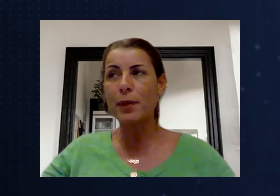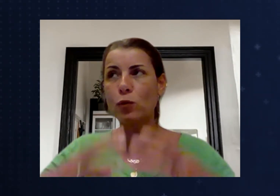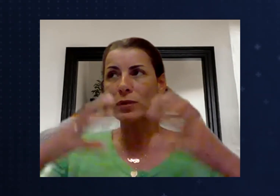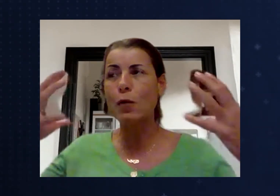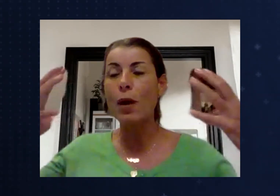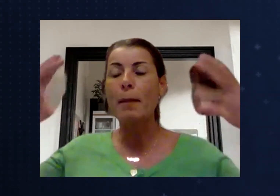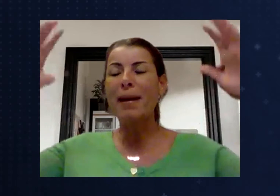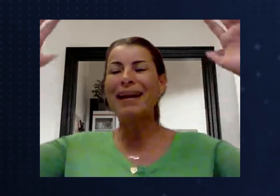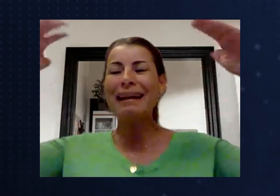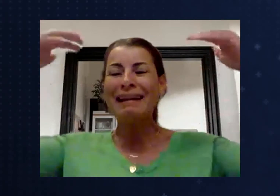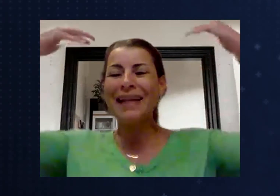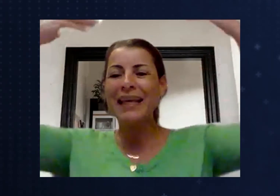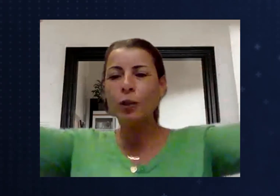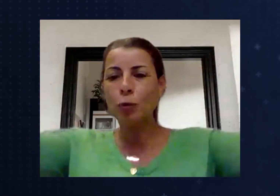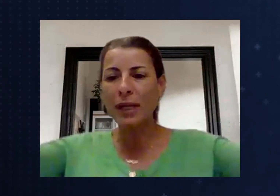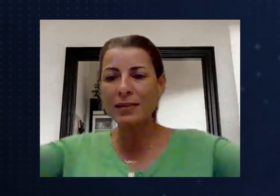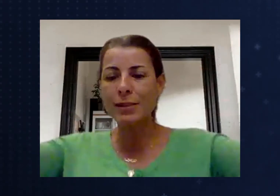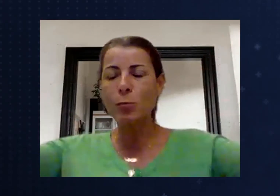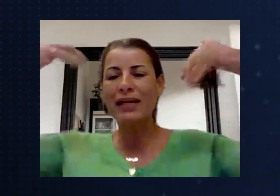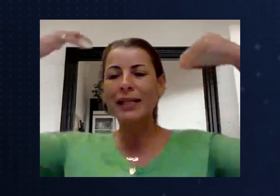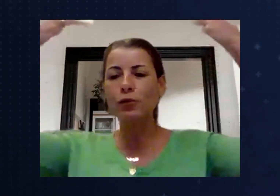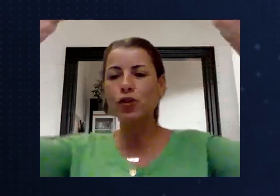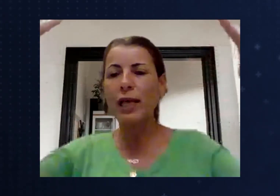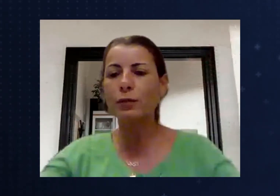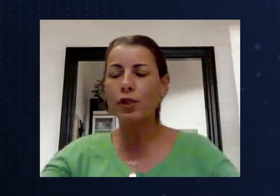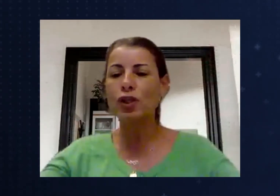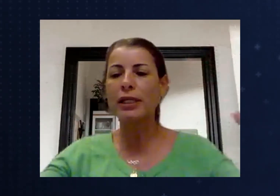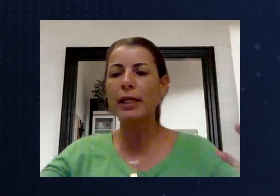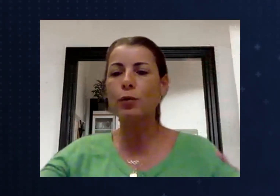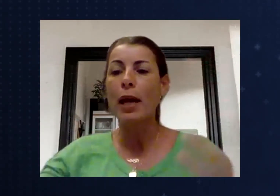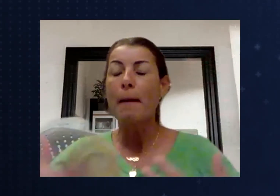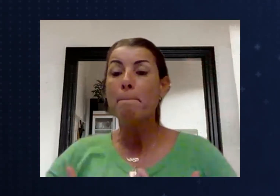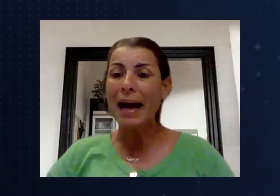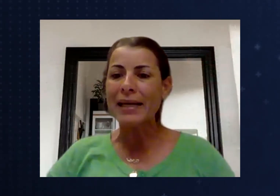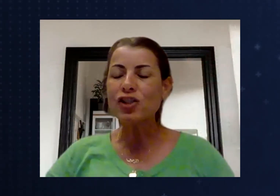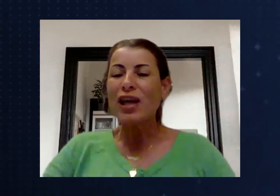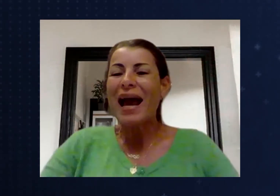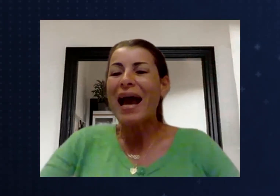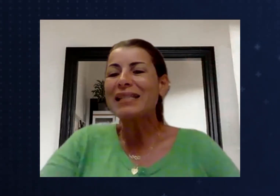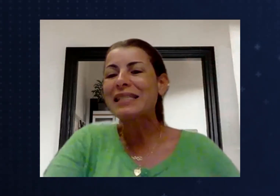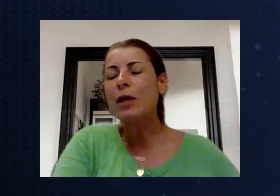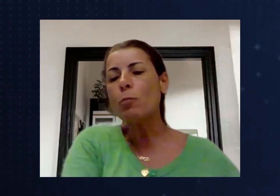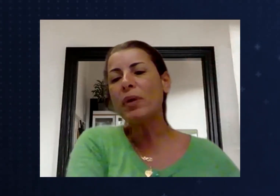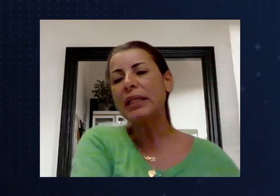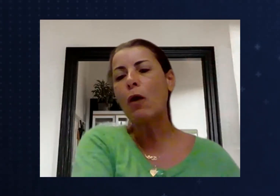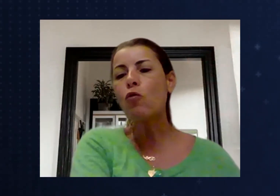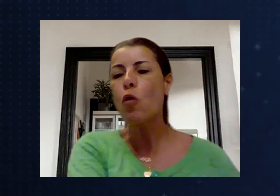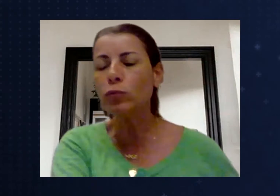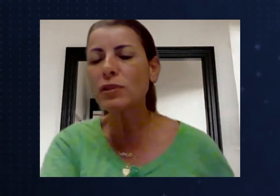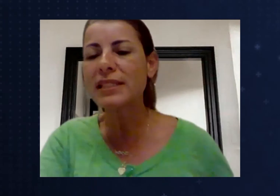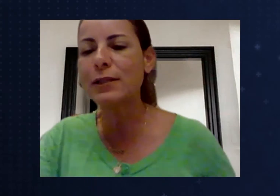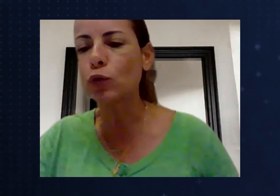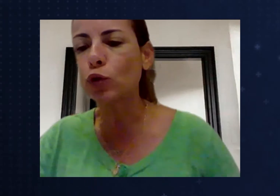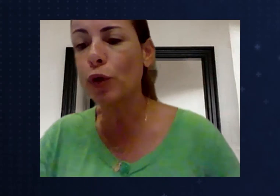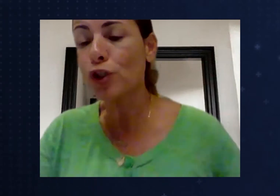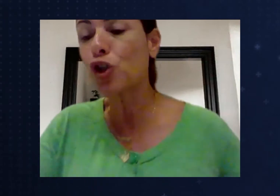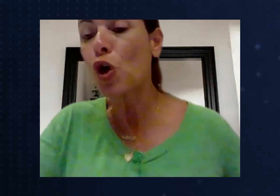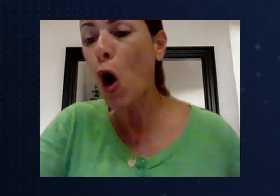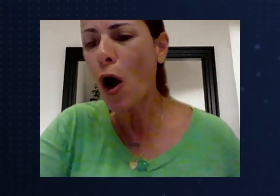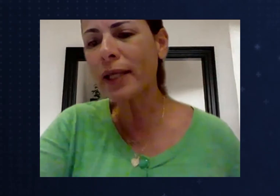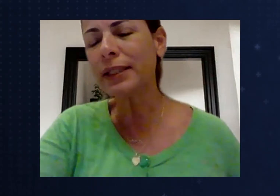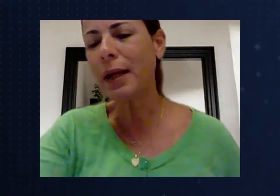esse fato teve repercussão para além do Brasil, para além do estado do Rio de Janeiro, mas a ação penal contra